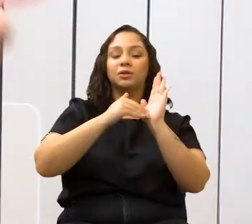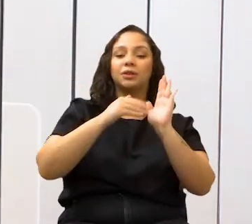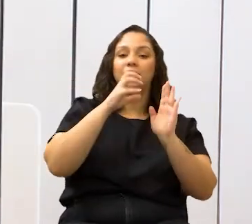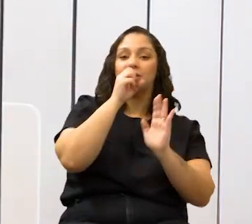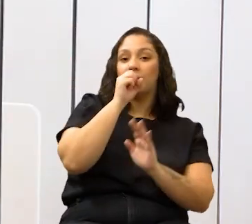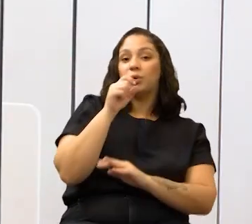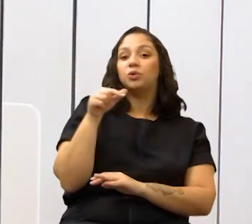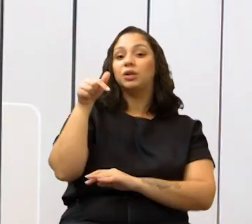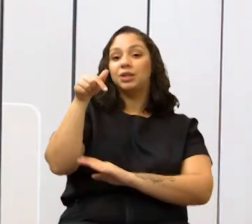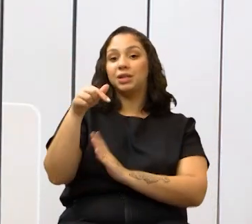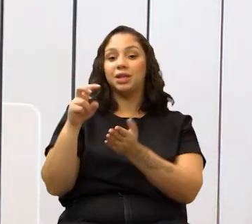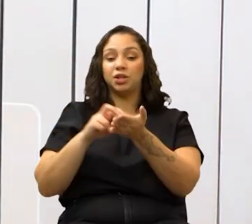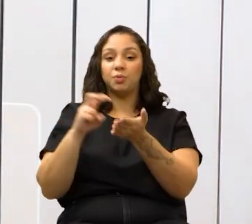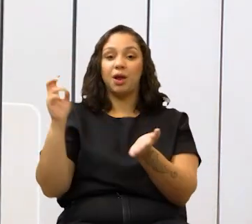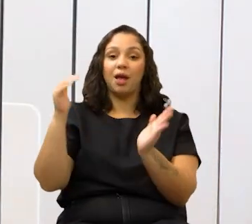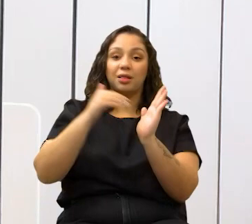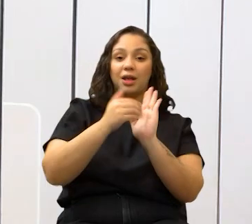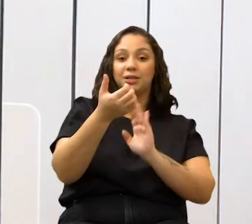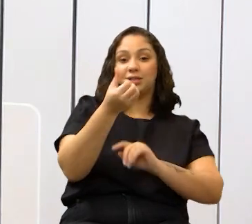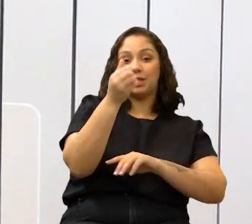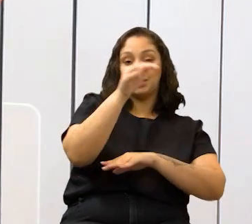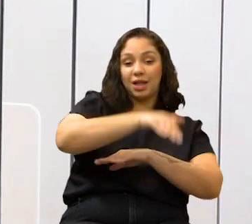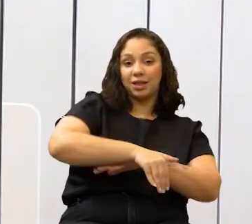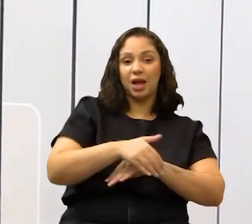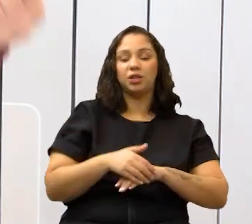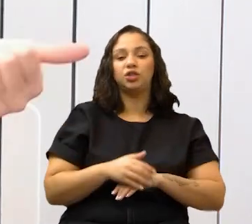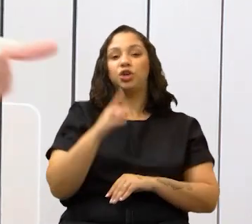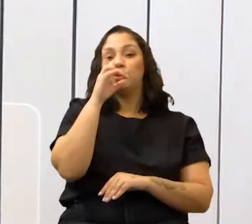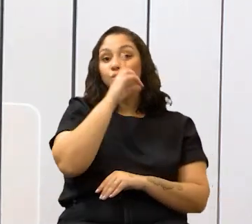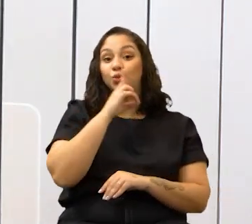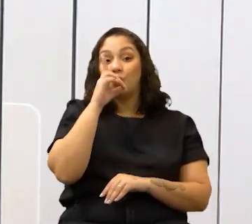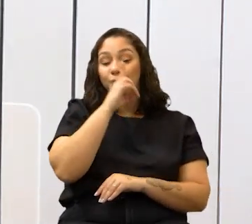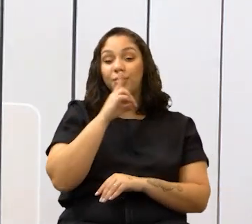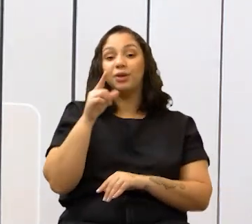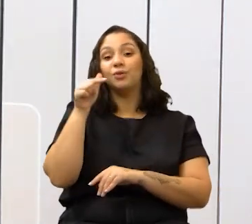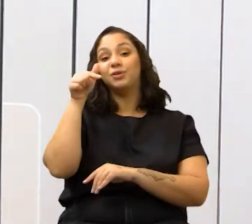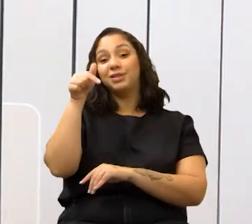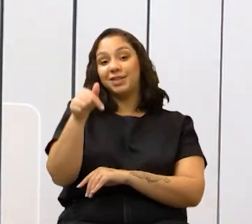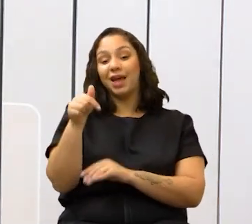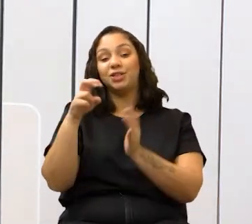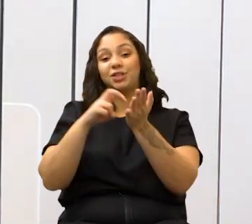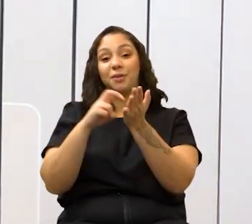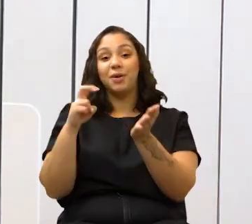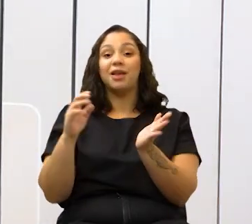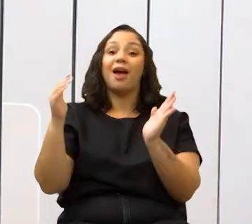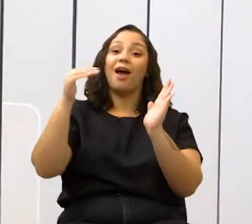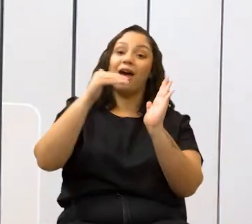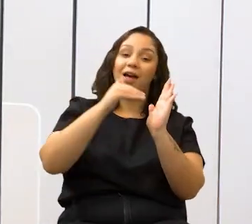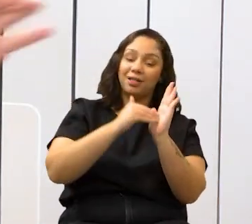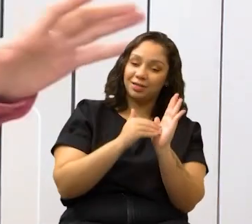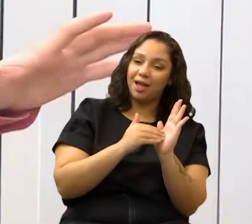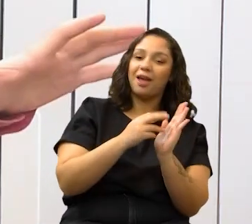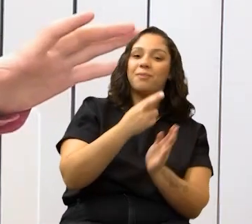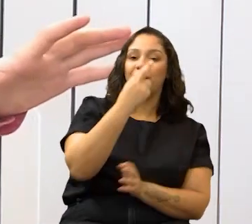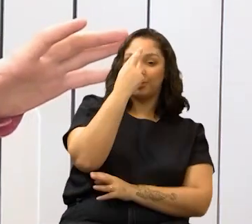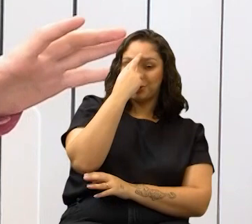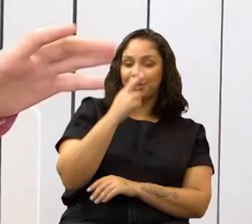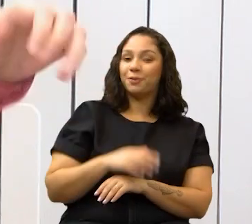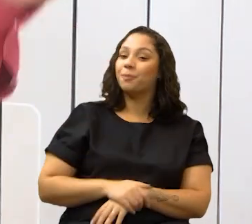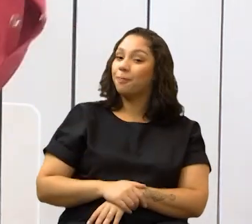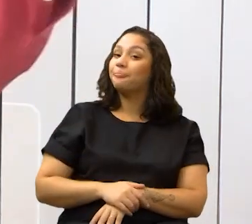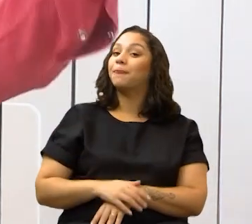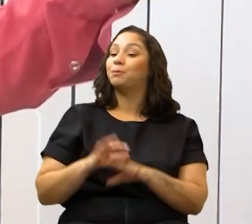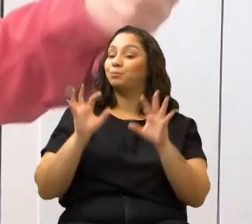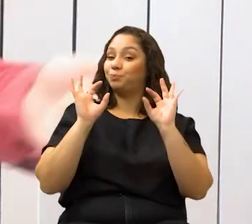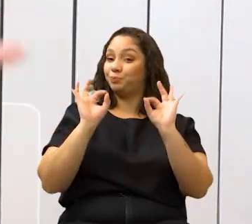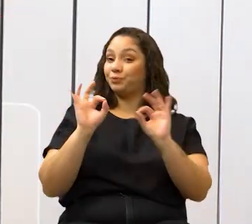7 horas da manhã às 6 horas da tarde. No domingo, das 7 horas da manhã ao meio-dia. Sucesso na